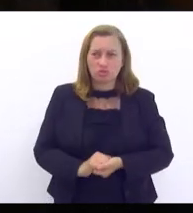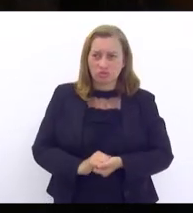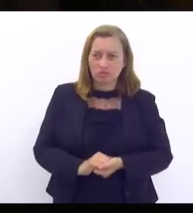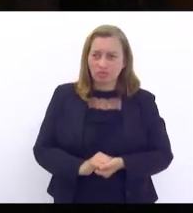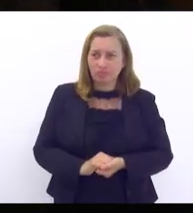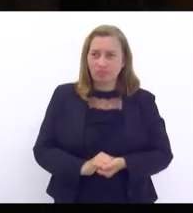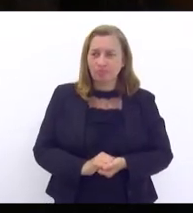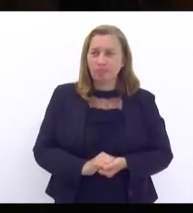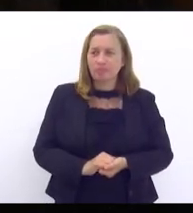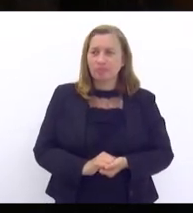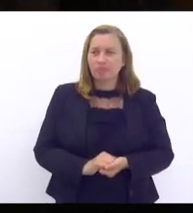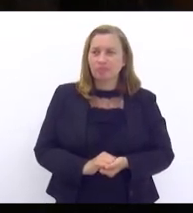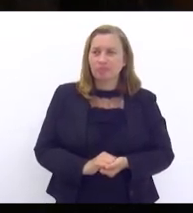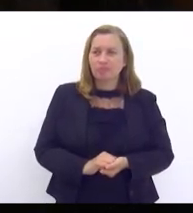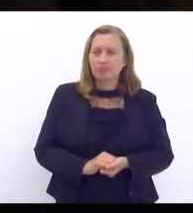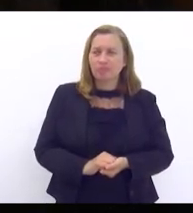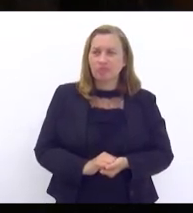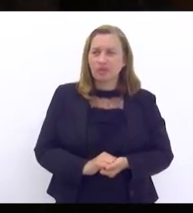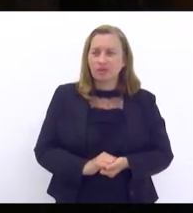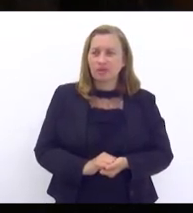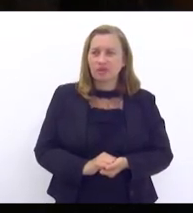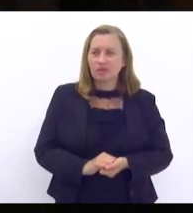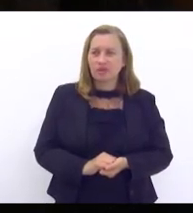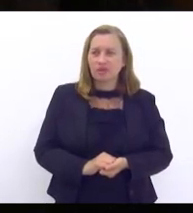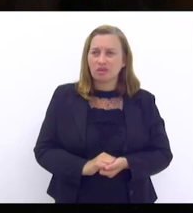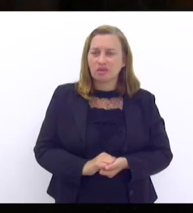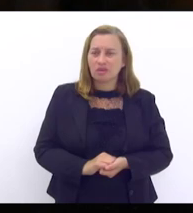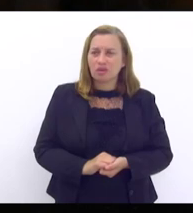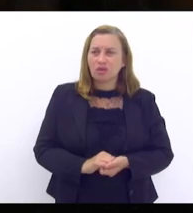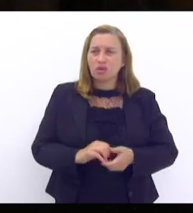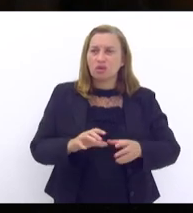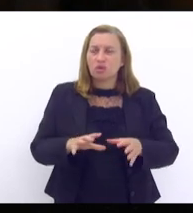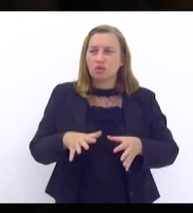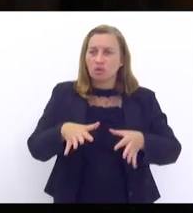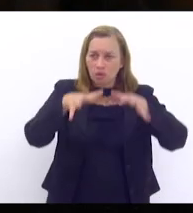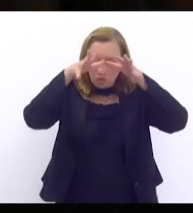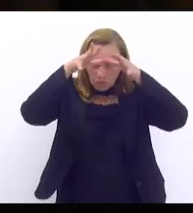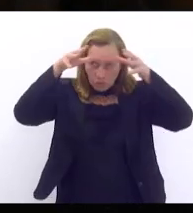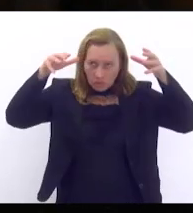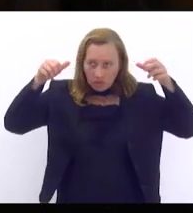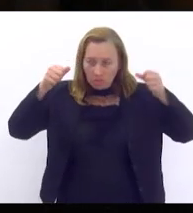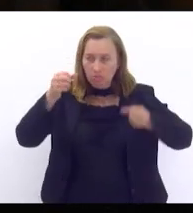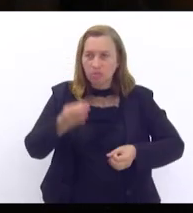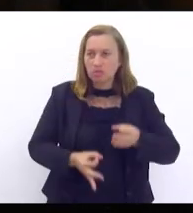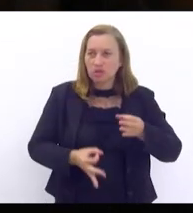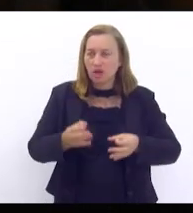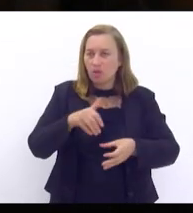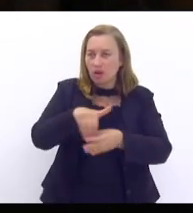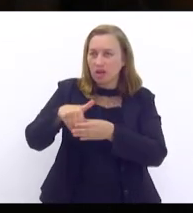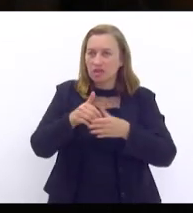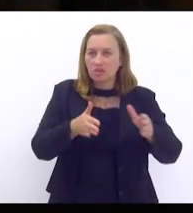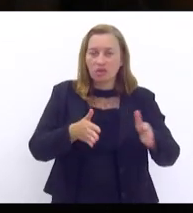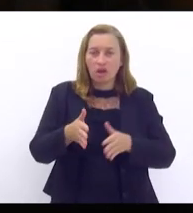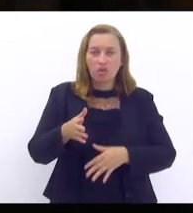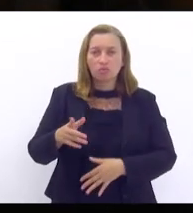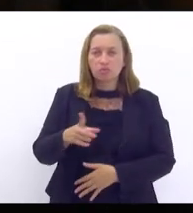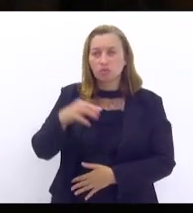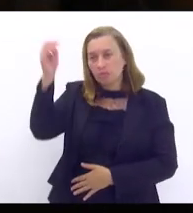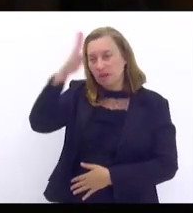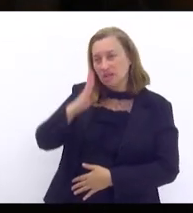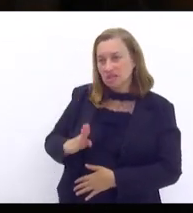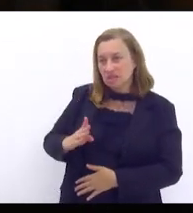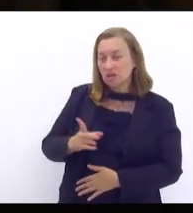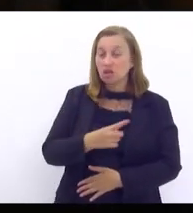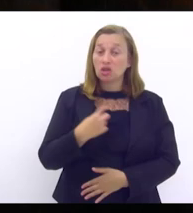que faz o Tribunal Eleitoral no nosso Brasil e no